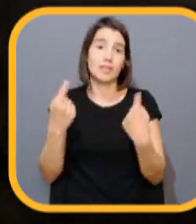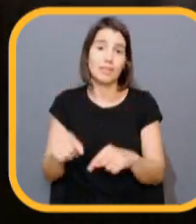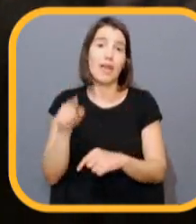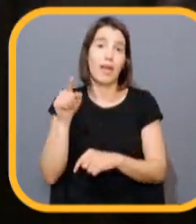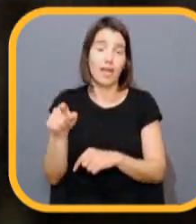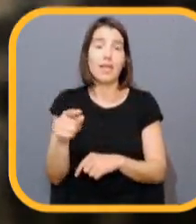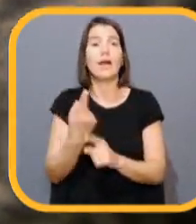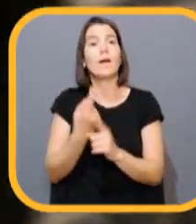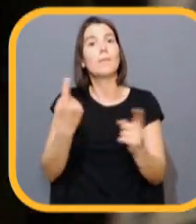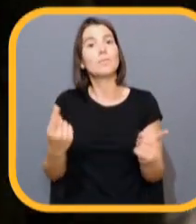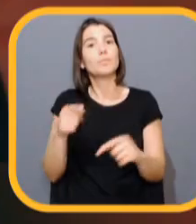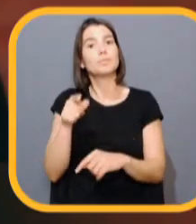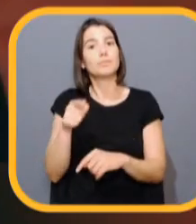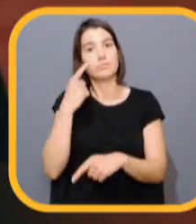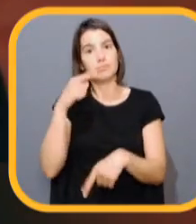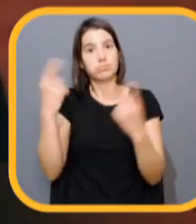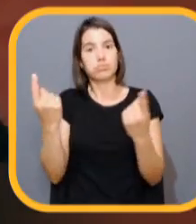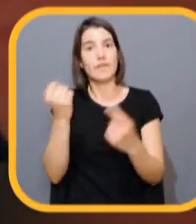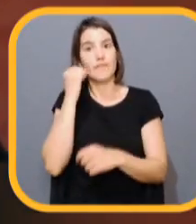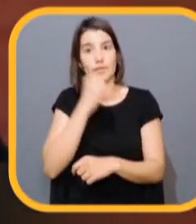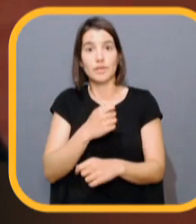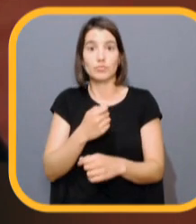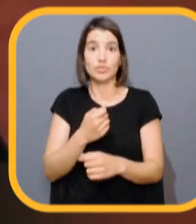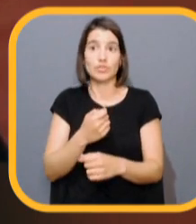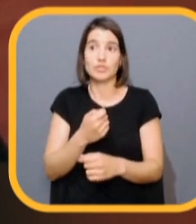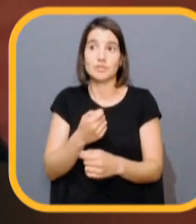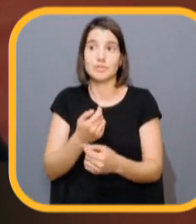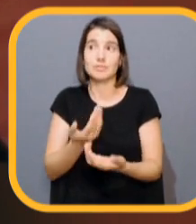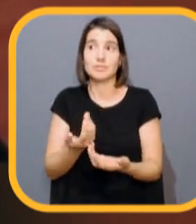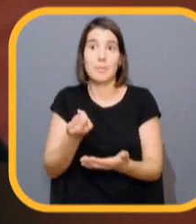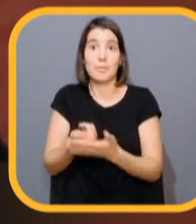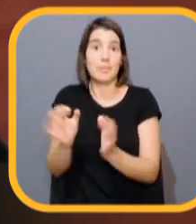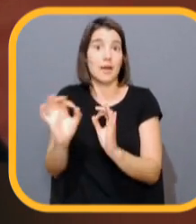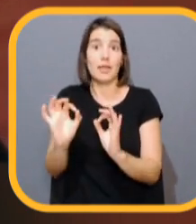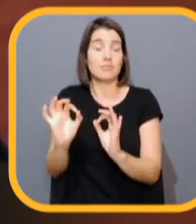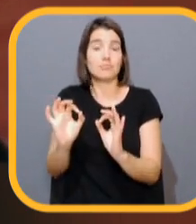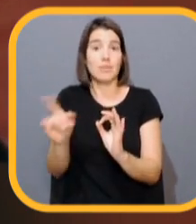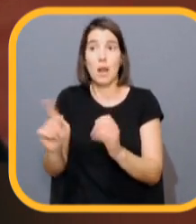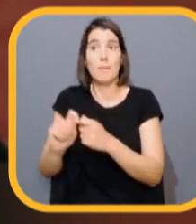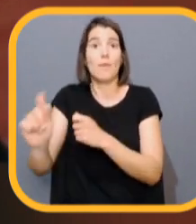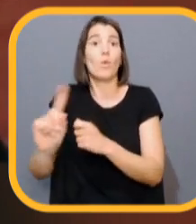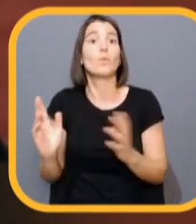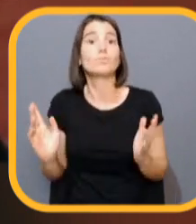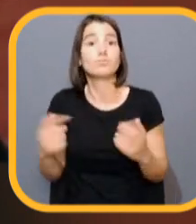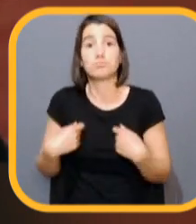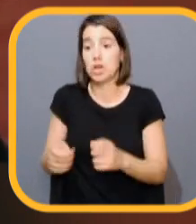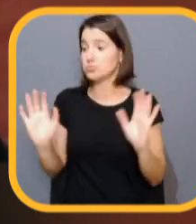os multiplexes, porque estão a estrear filmes a custo zero, não pagaram por